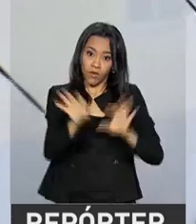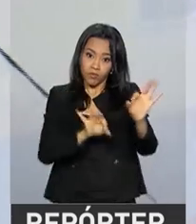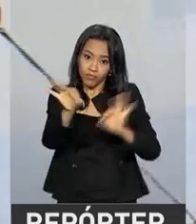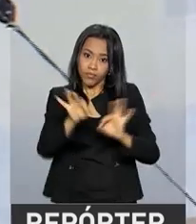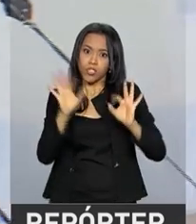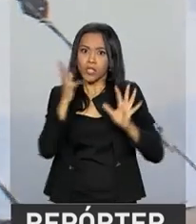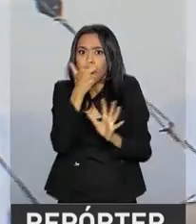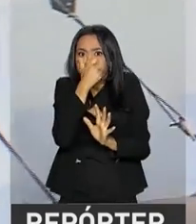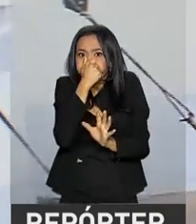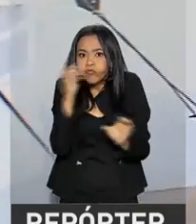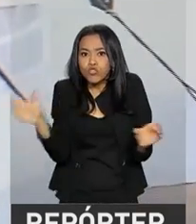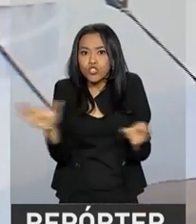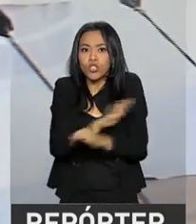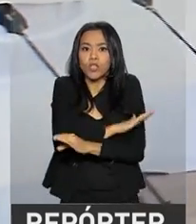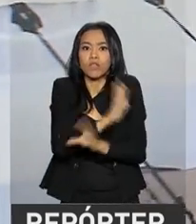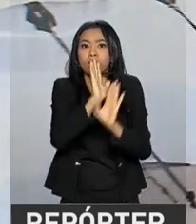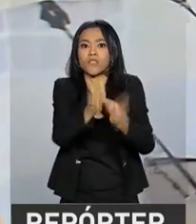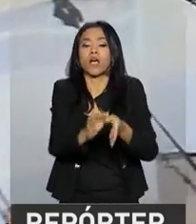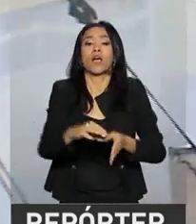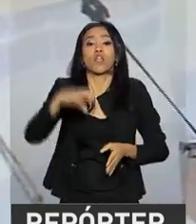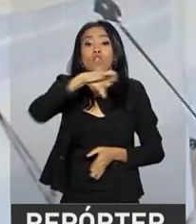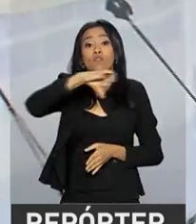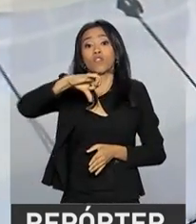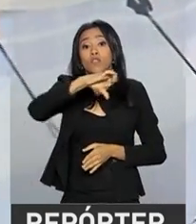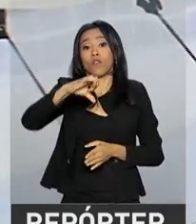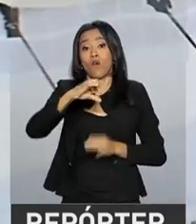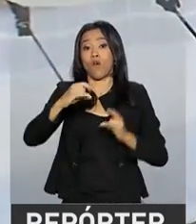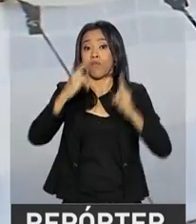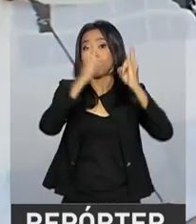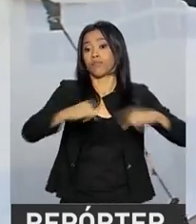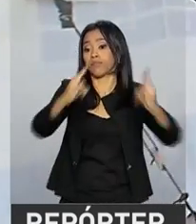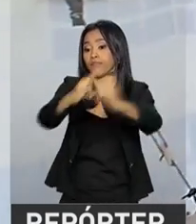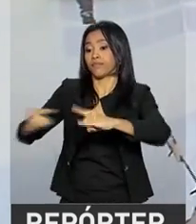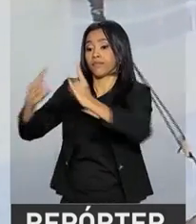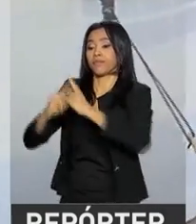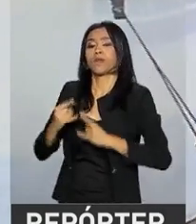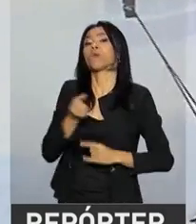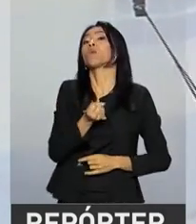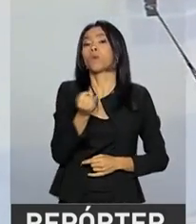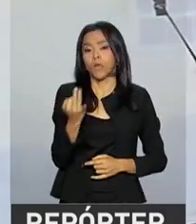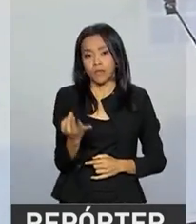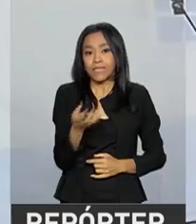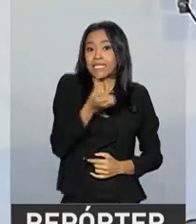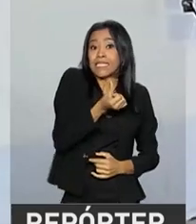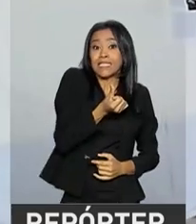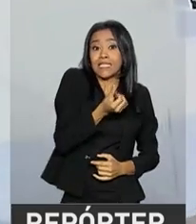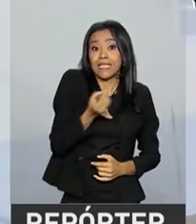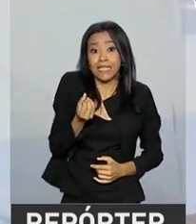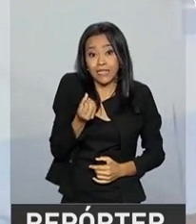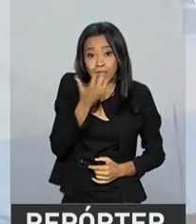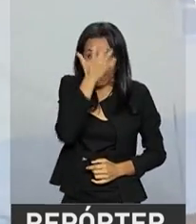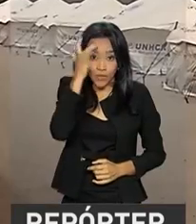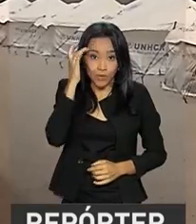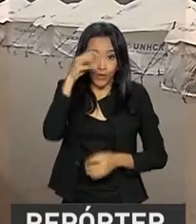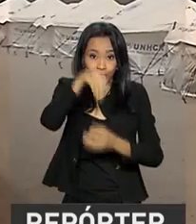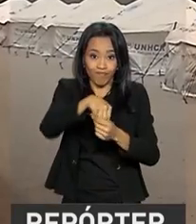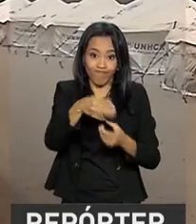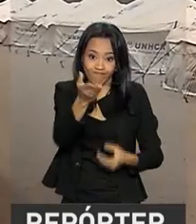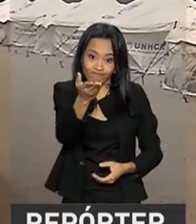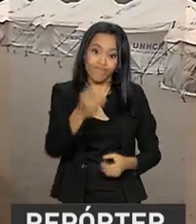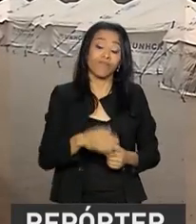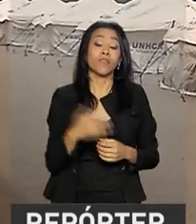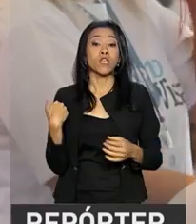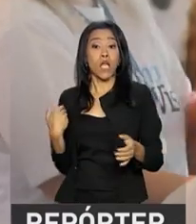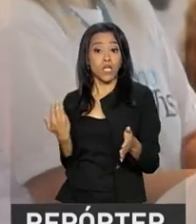está lotado. São 99 barracas onde vivem cerca de 600 pessoas. Ao chegar